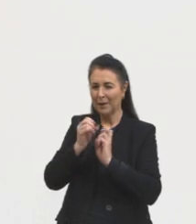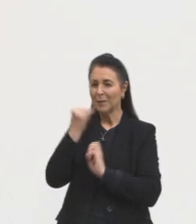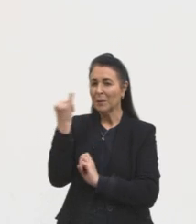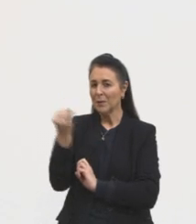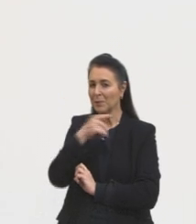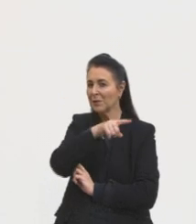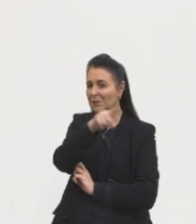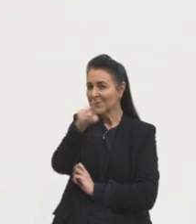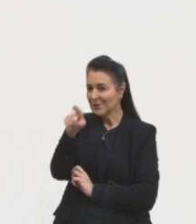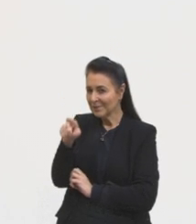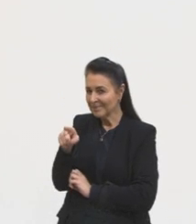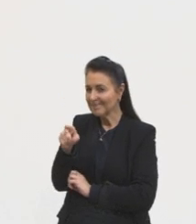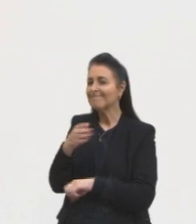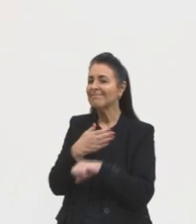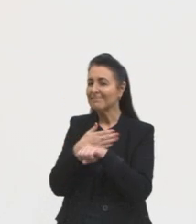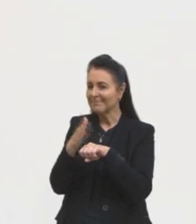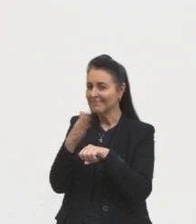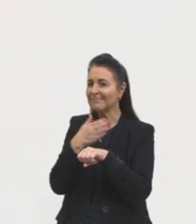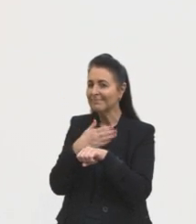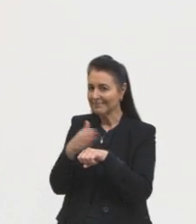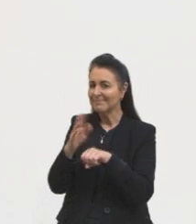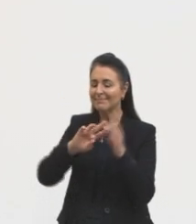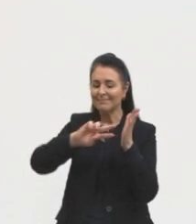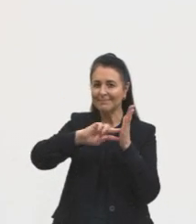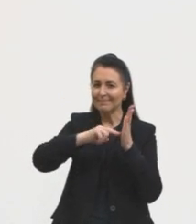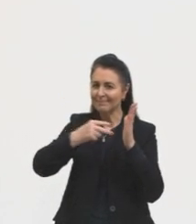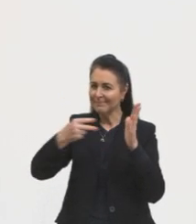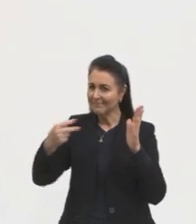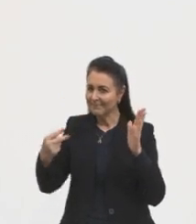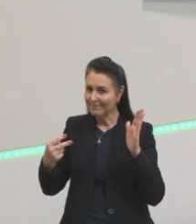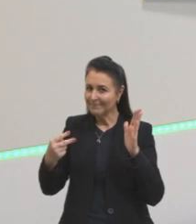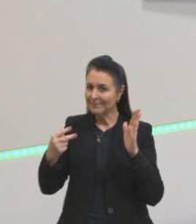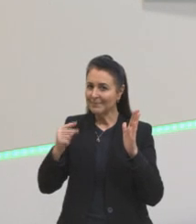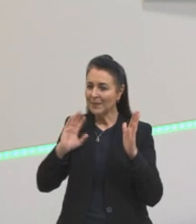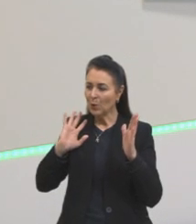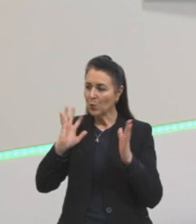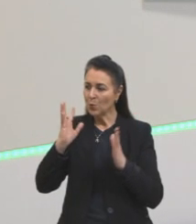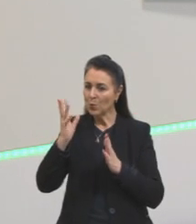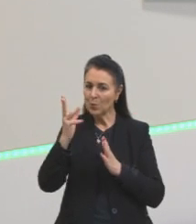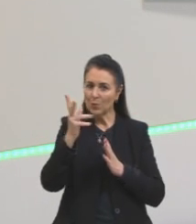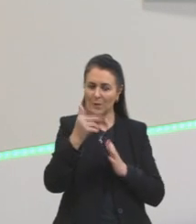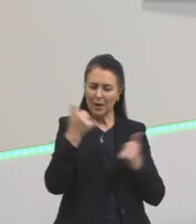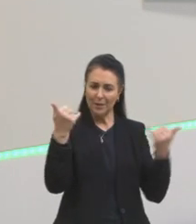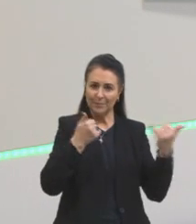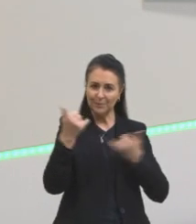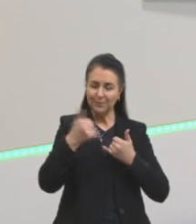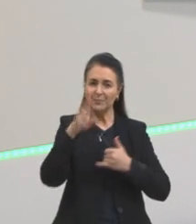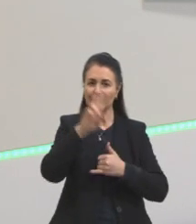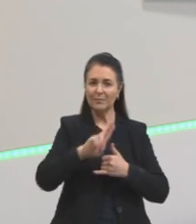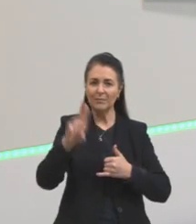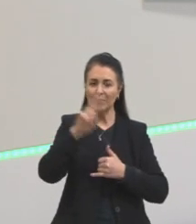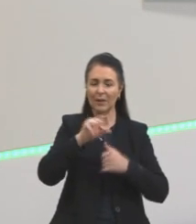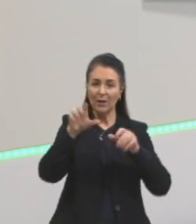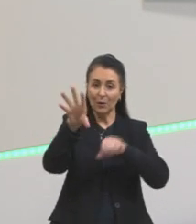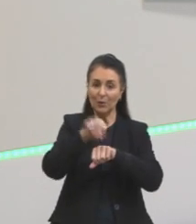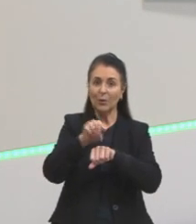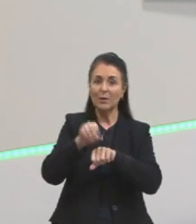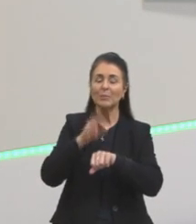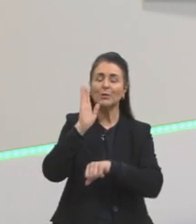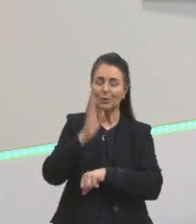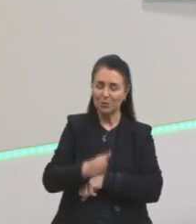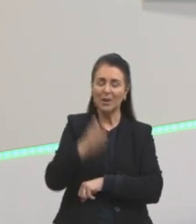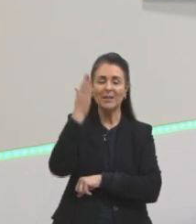assim então se habituarem a interpretar extrair as informações corretas e aplicar o conhecimento já adquirido